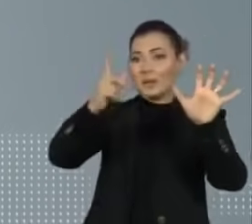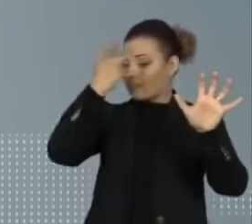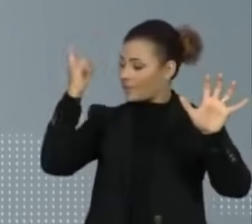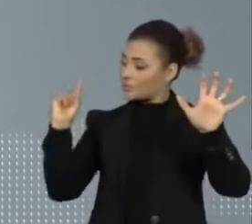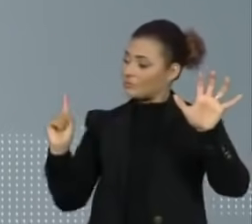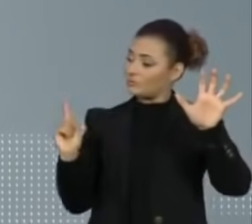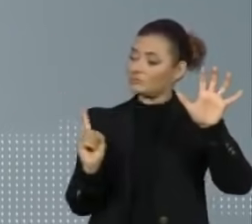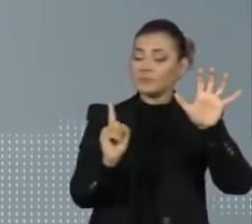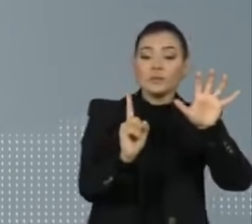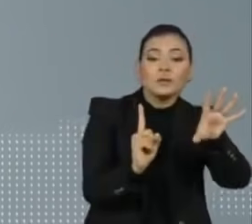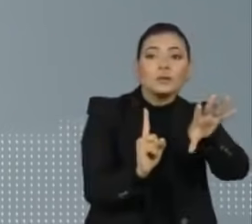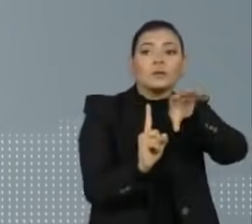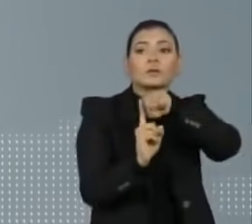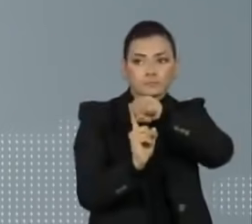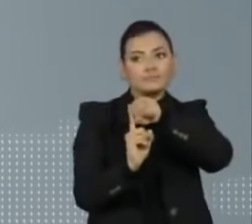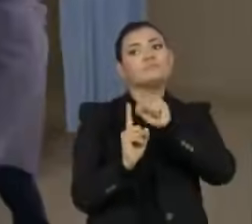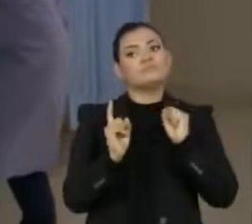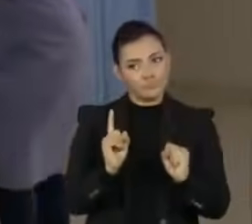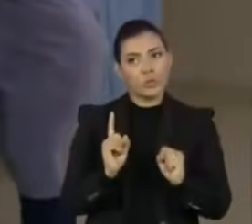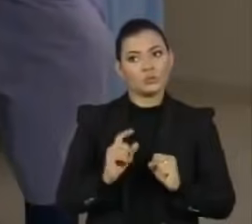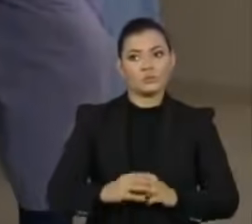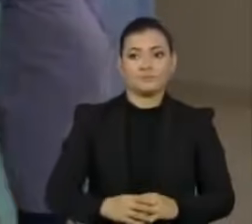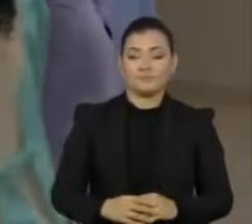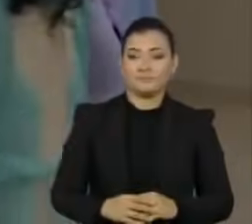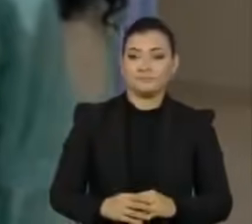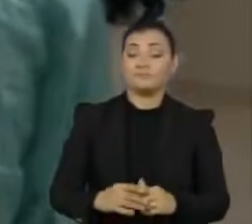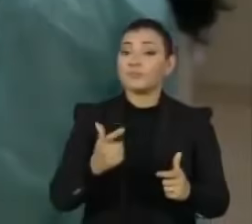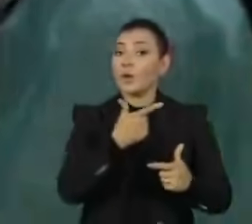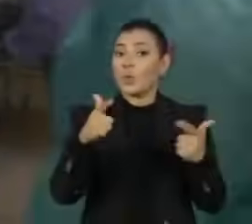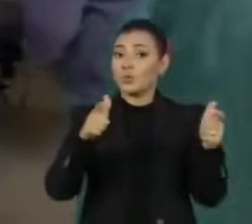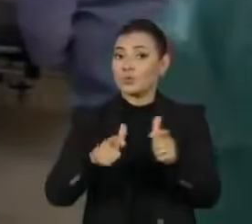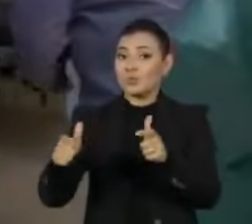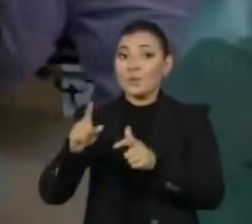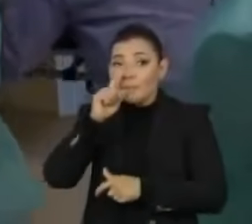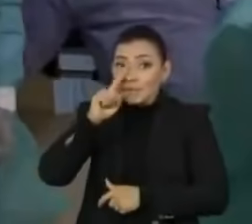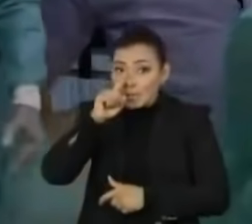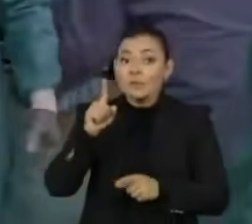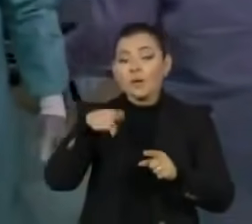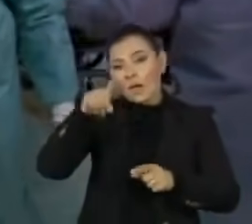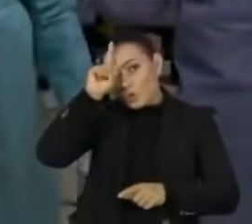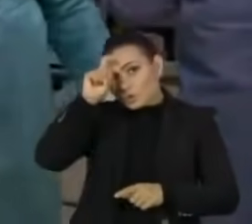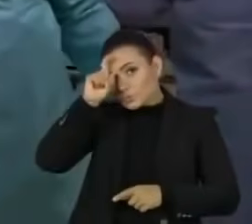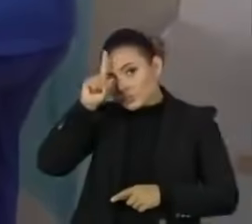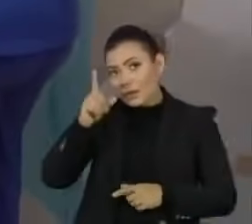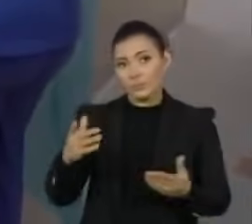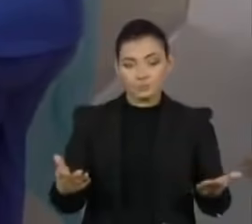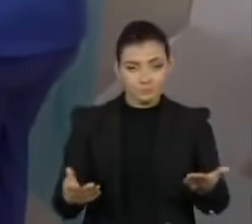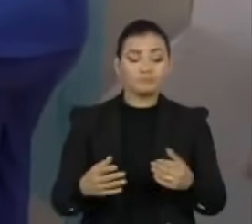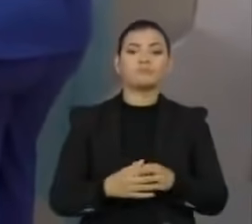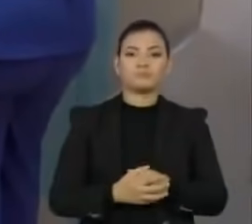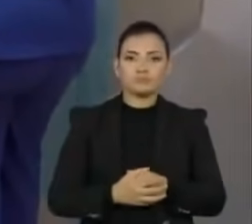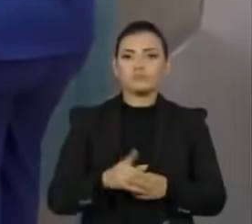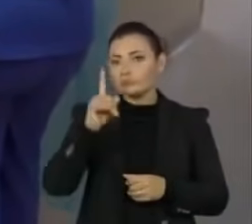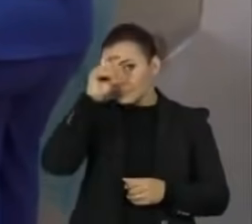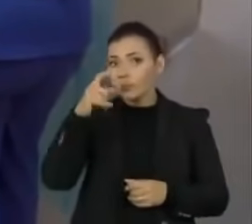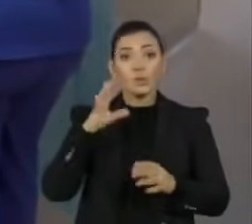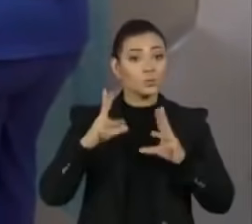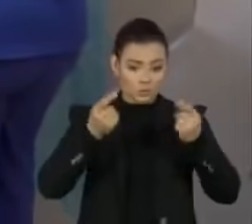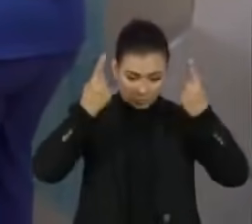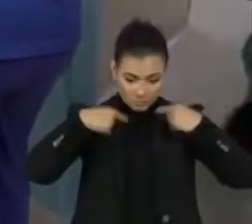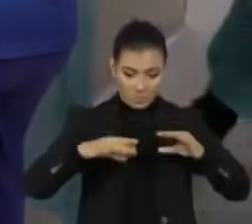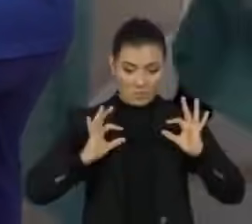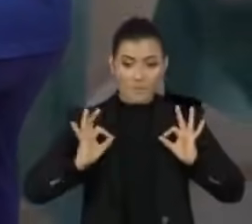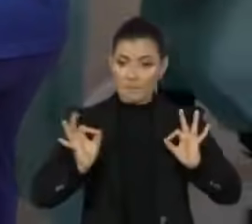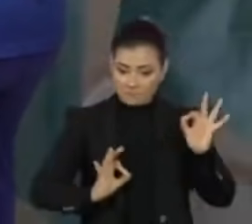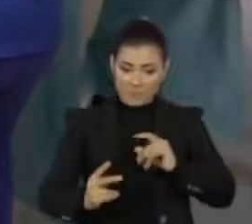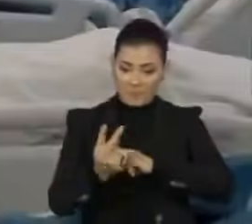uma pessoa que chega o ambiente pode se contaminar outros locais de alta a contaminação pelo ar são os hospitais mesmo naqueles onde o uso